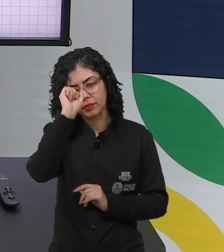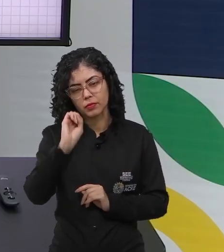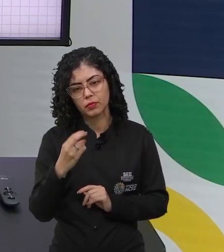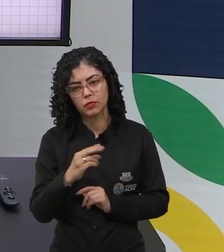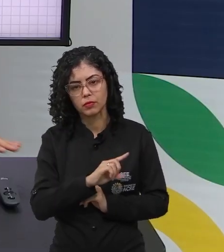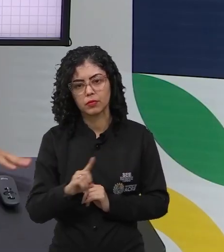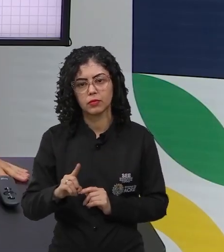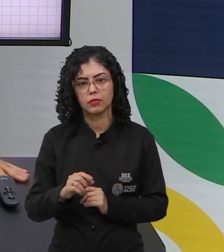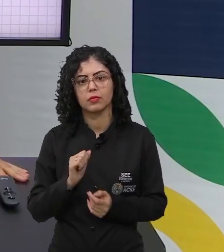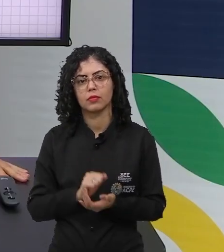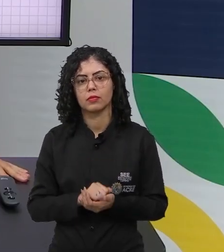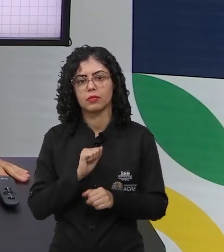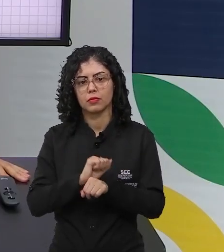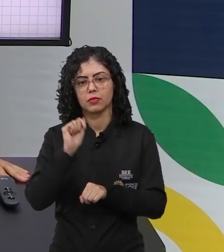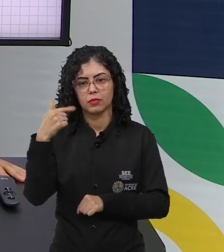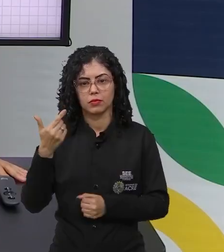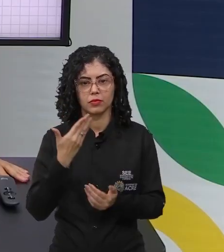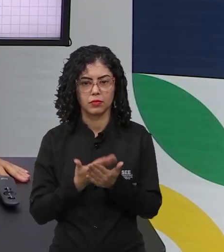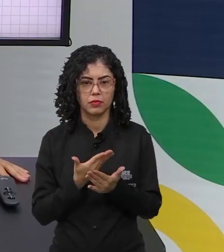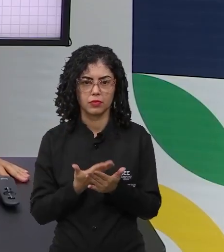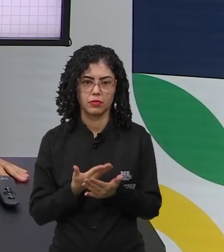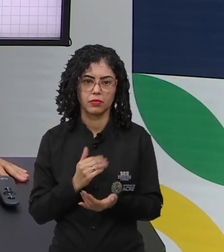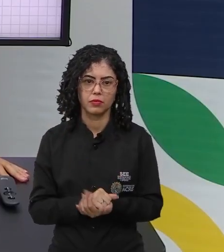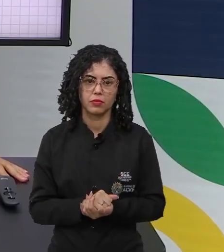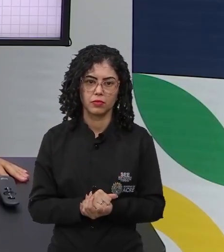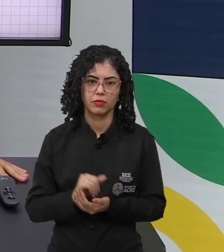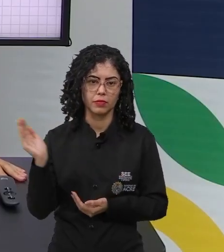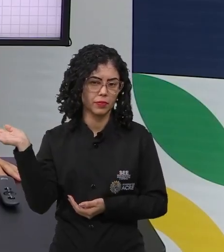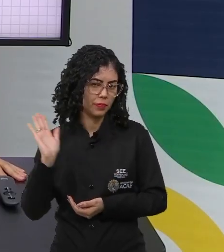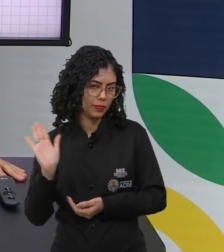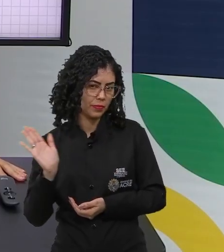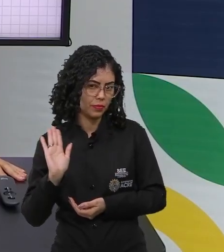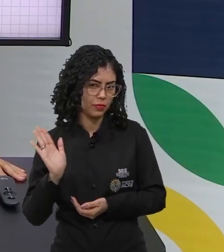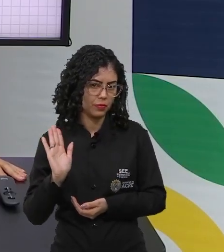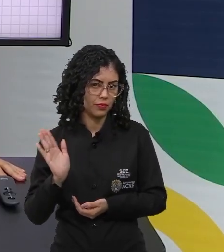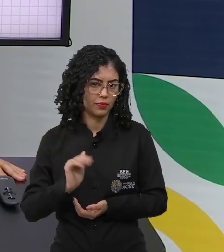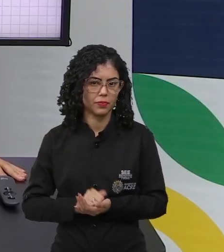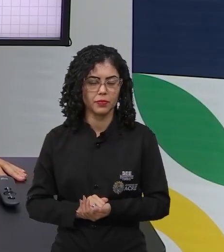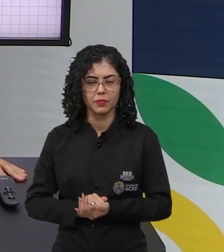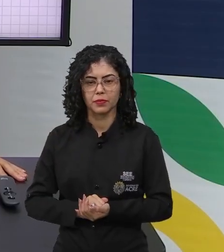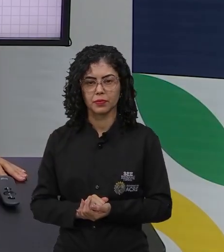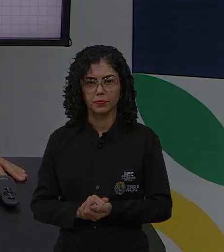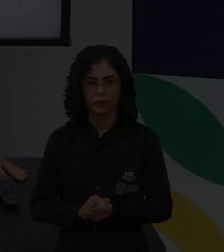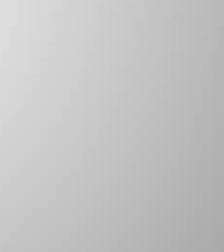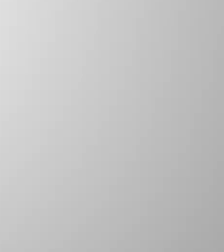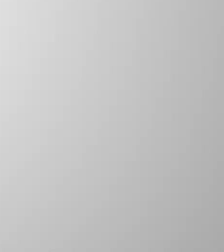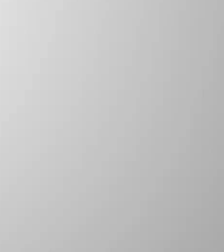Conto com vocês nas nossas próximas aulas e até mais. Tchau, tchau!